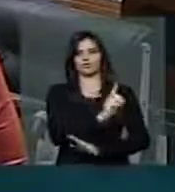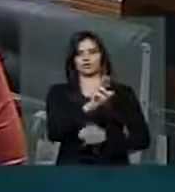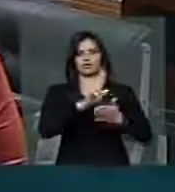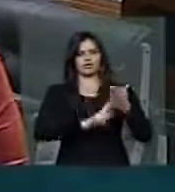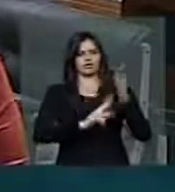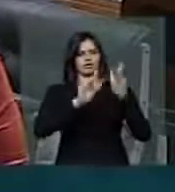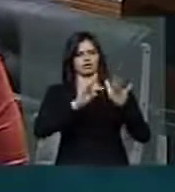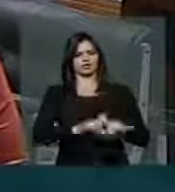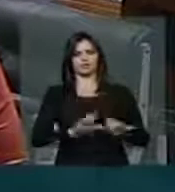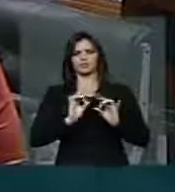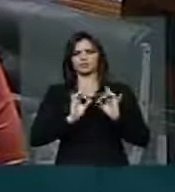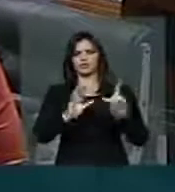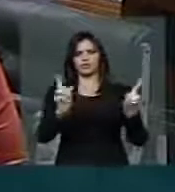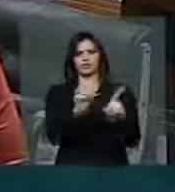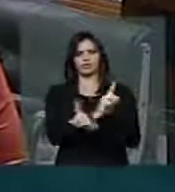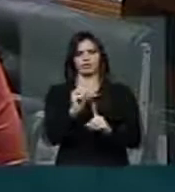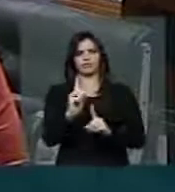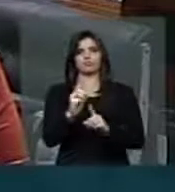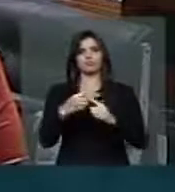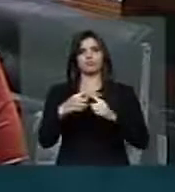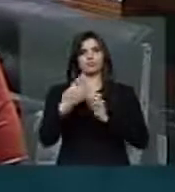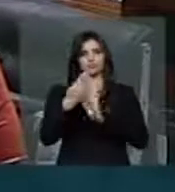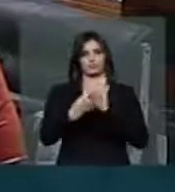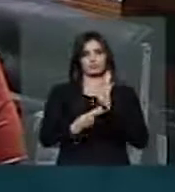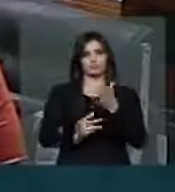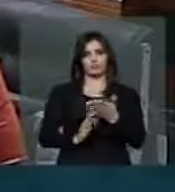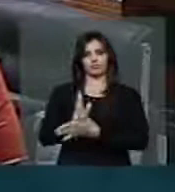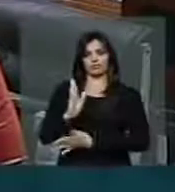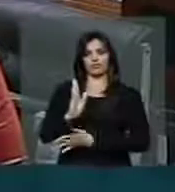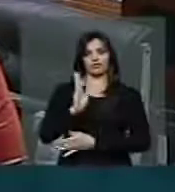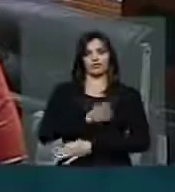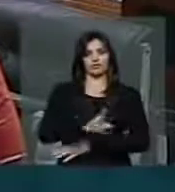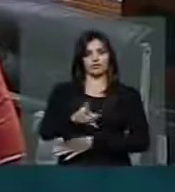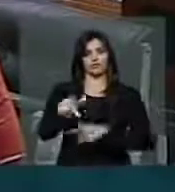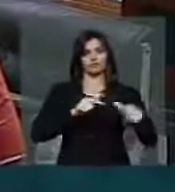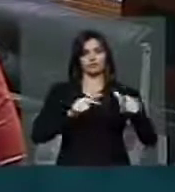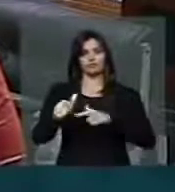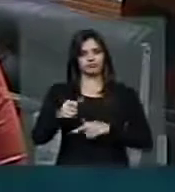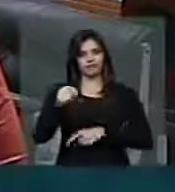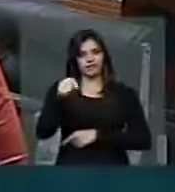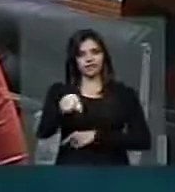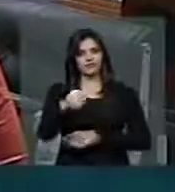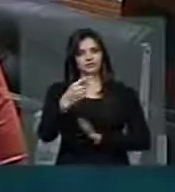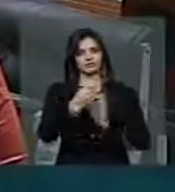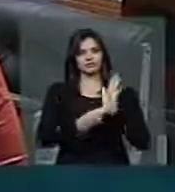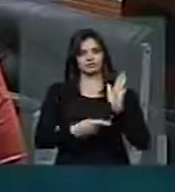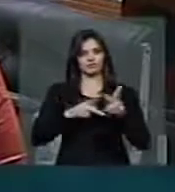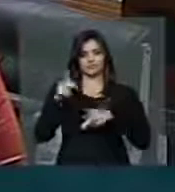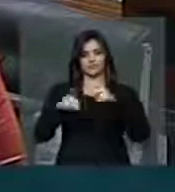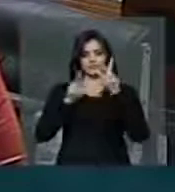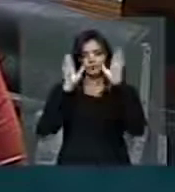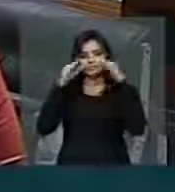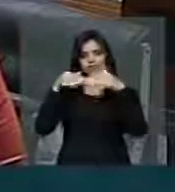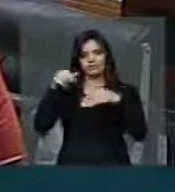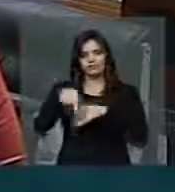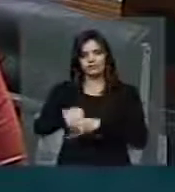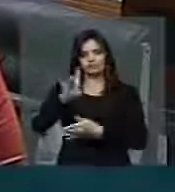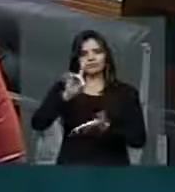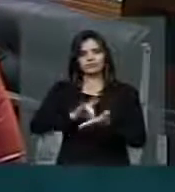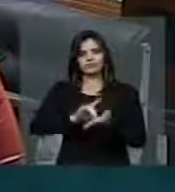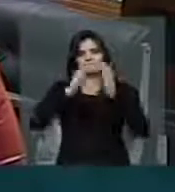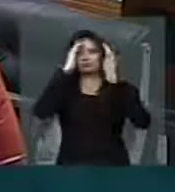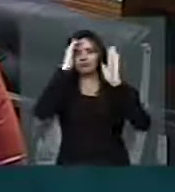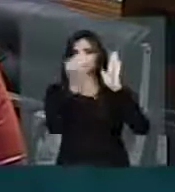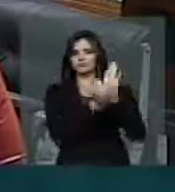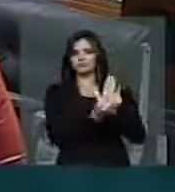relatar. Depois de aprovado um projeto, a gente tem que continuar trabalhando para que essa política pública seja executada